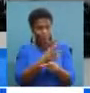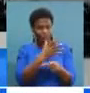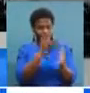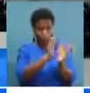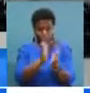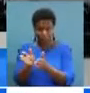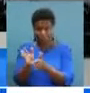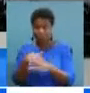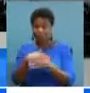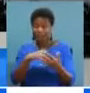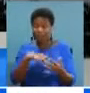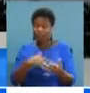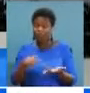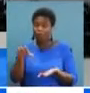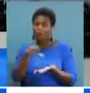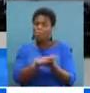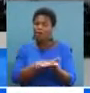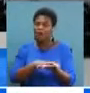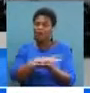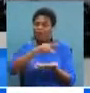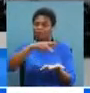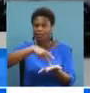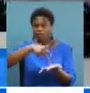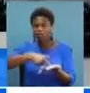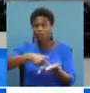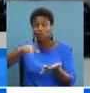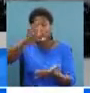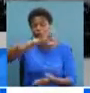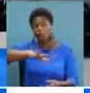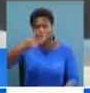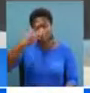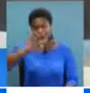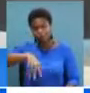fazer de Cabo Verde uma âncora tecnológica na sub-região e no mundo.